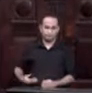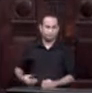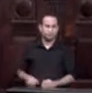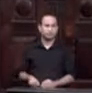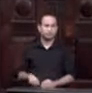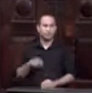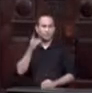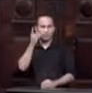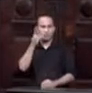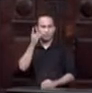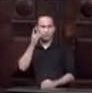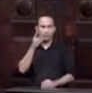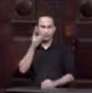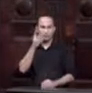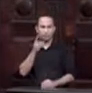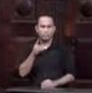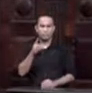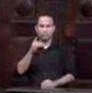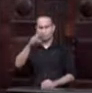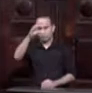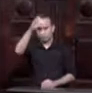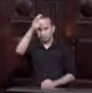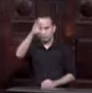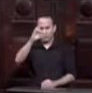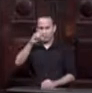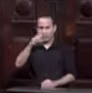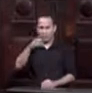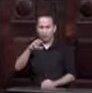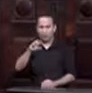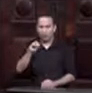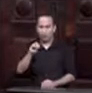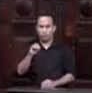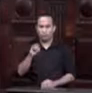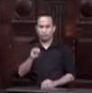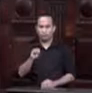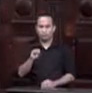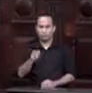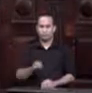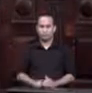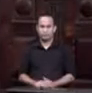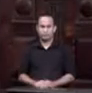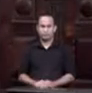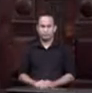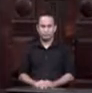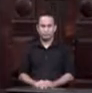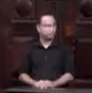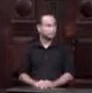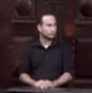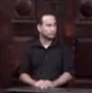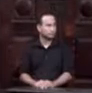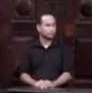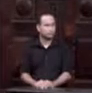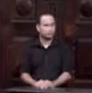Deputado Dr. Julianelli, em seguida tio Carlos. Encaminhamento de bancada, deputado Dr. Julianelli.